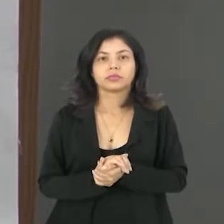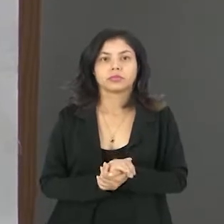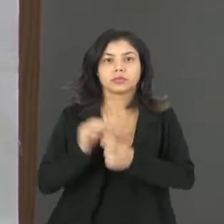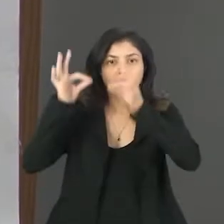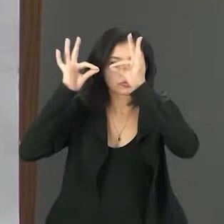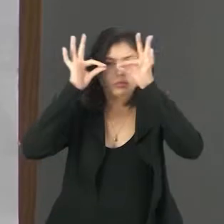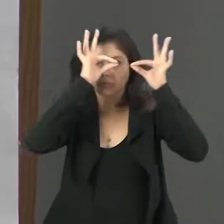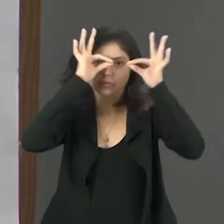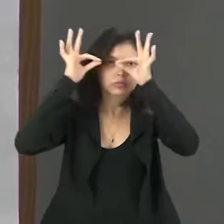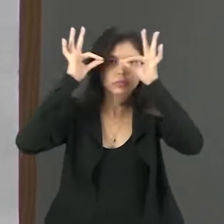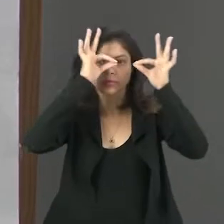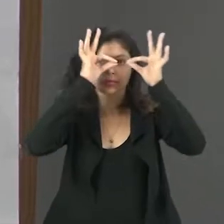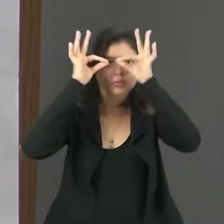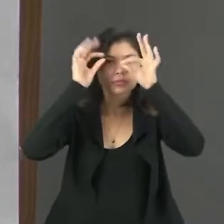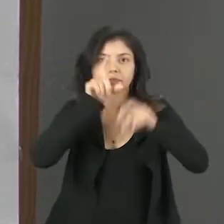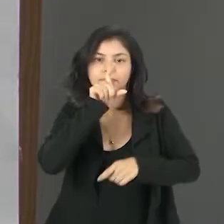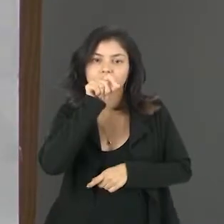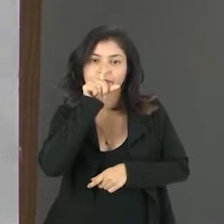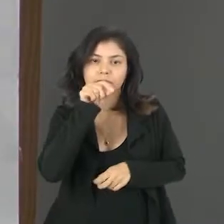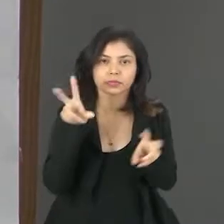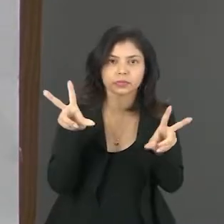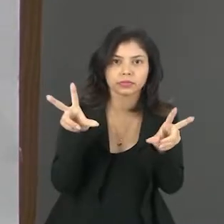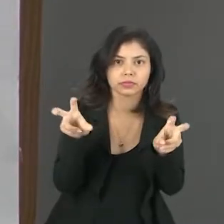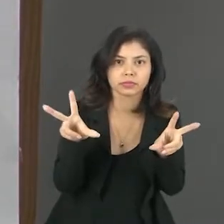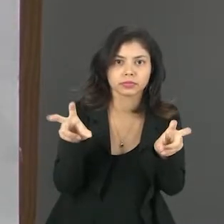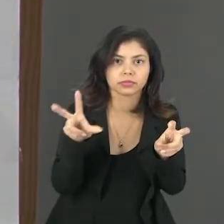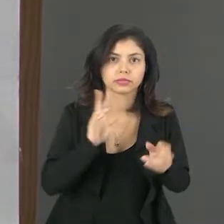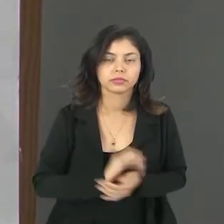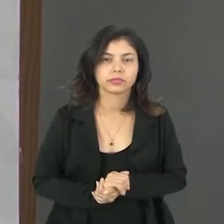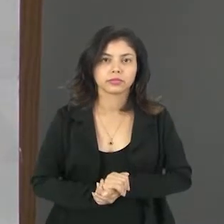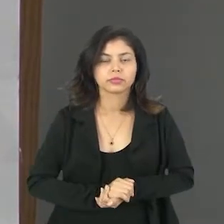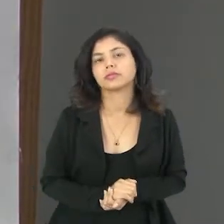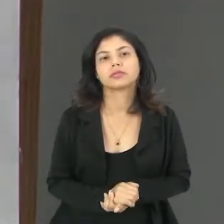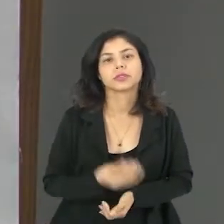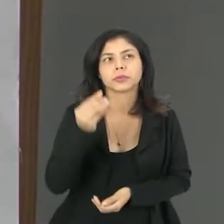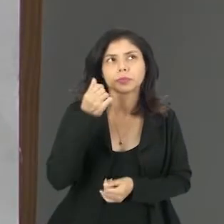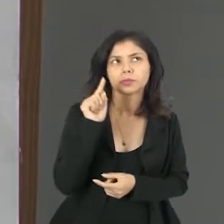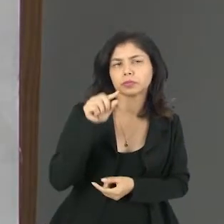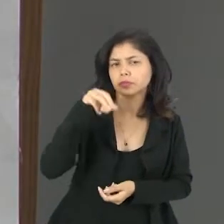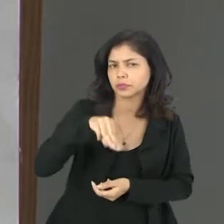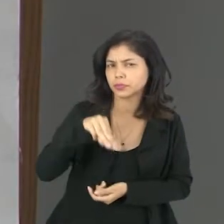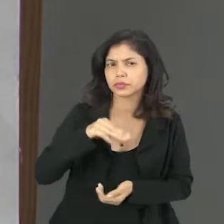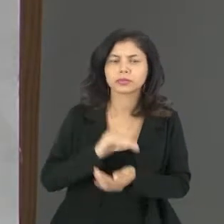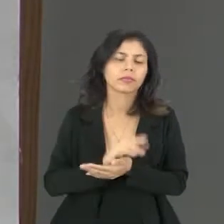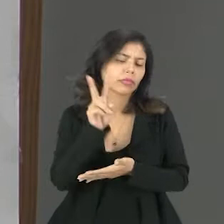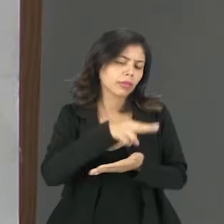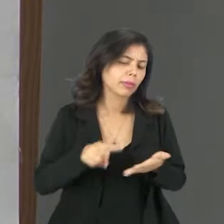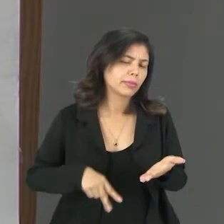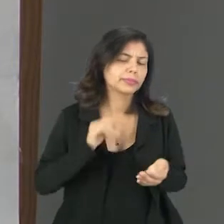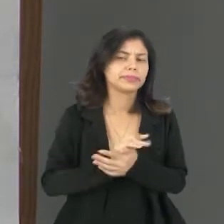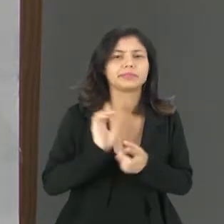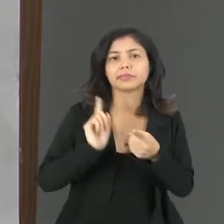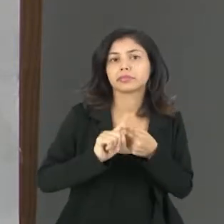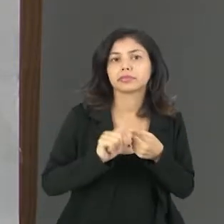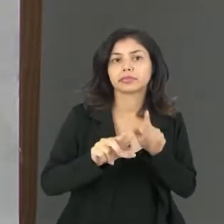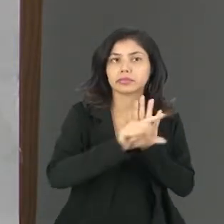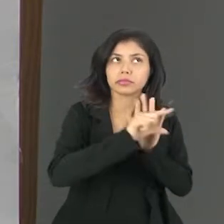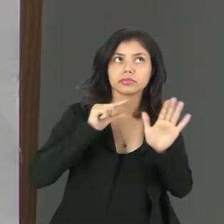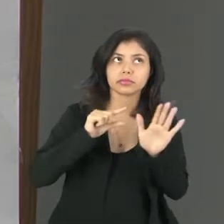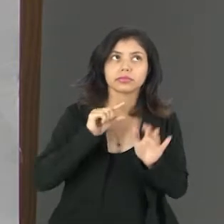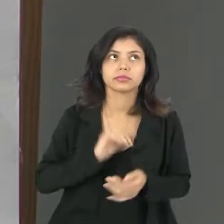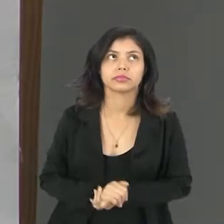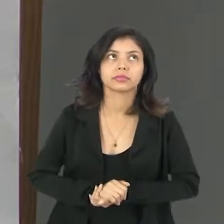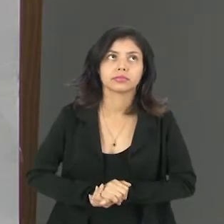coruja e a águia certo eu vou dar um minutinho para que vocês tentem ler esse texto pelo menos primeiros parágrafos